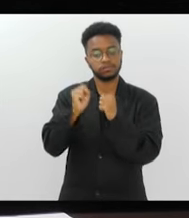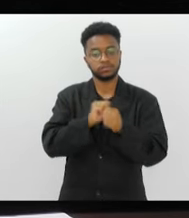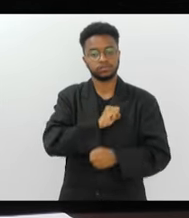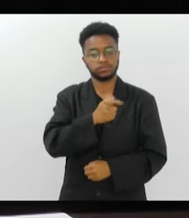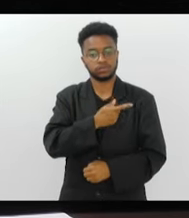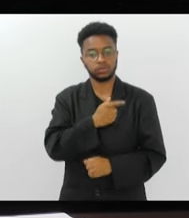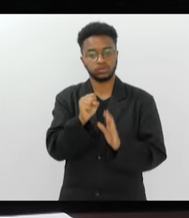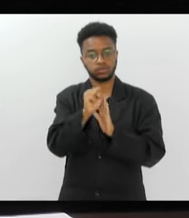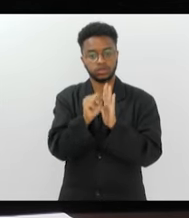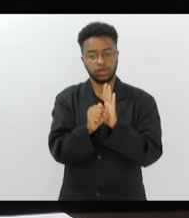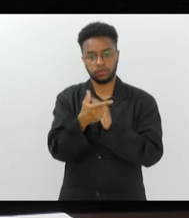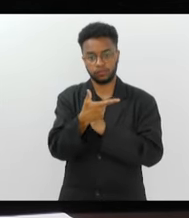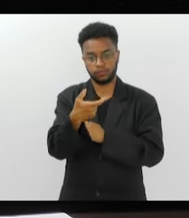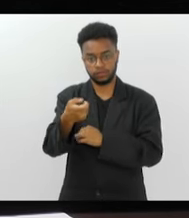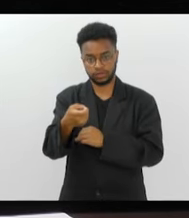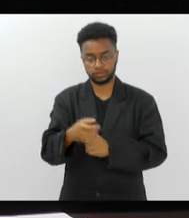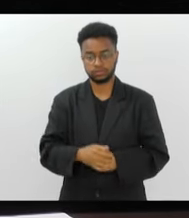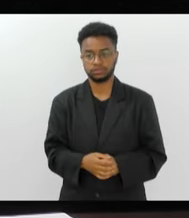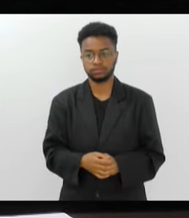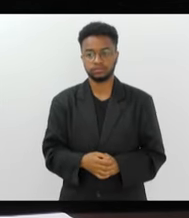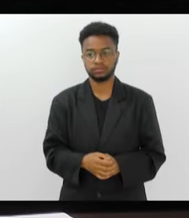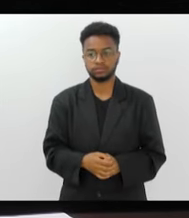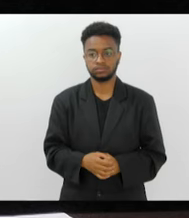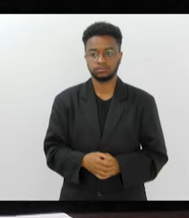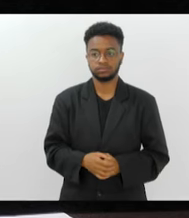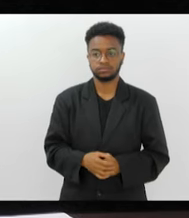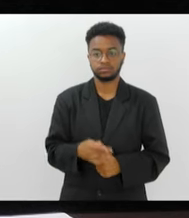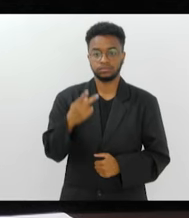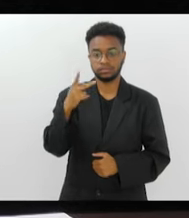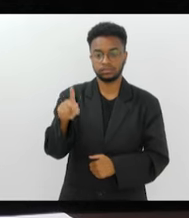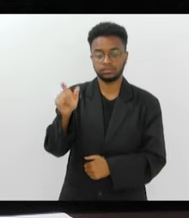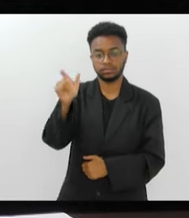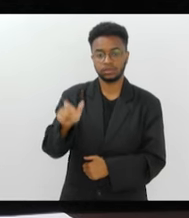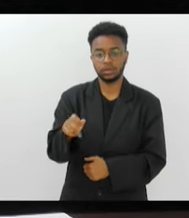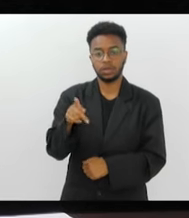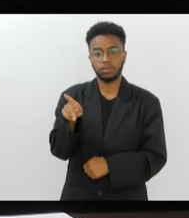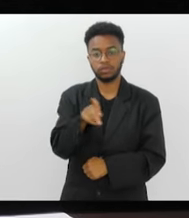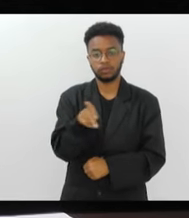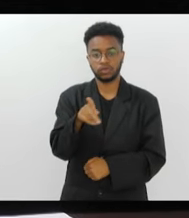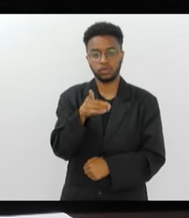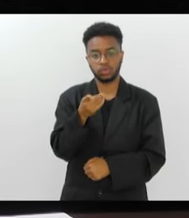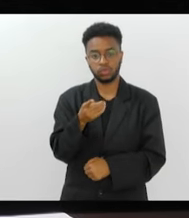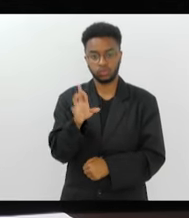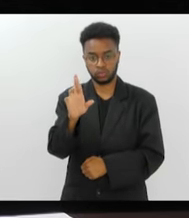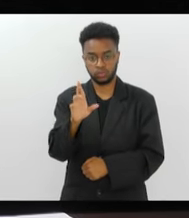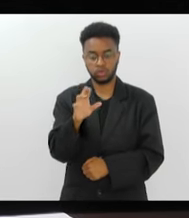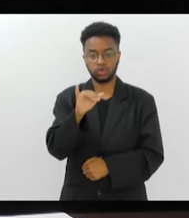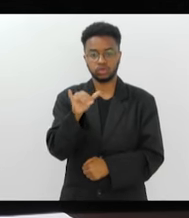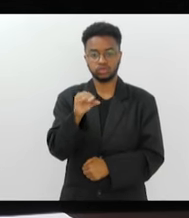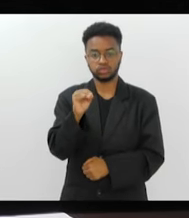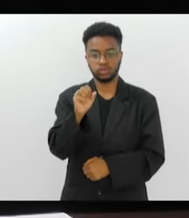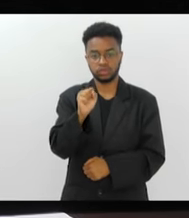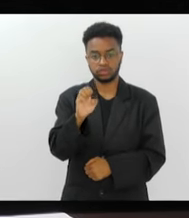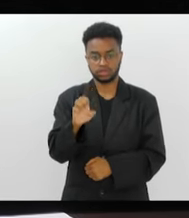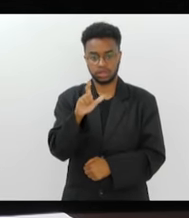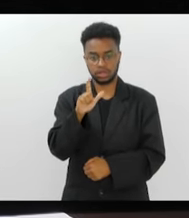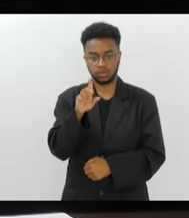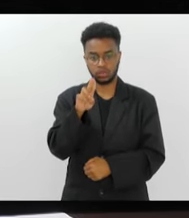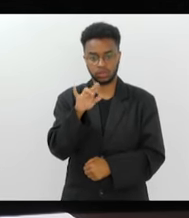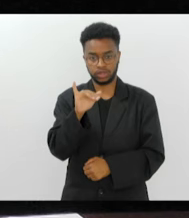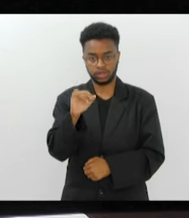XX, que é o livro do professor doutor José Luiz Honorato Lessa,